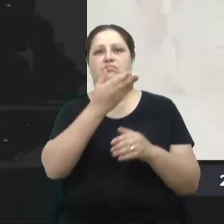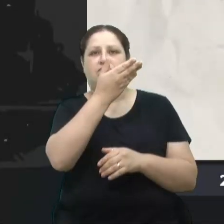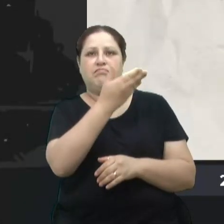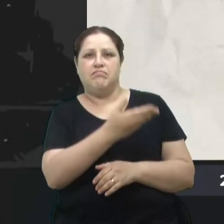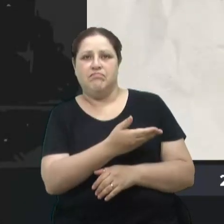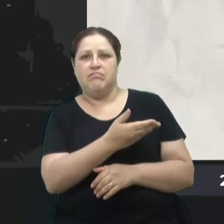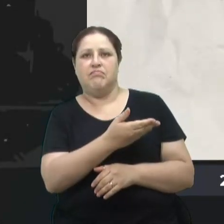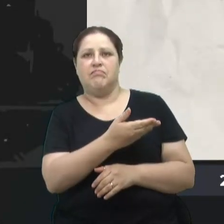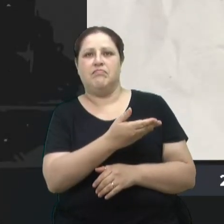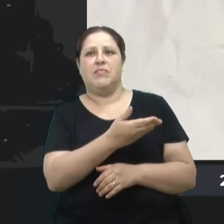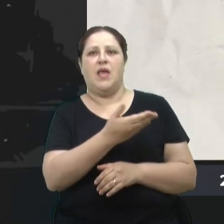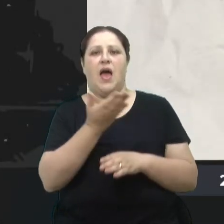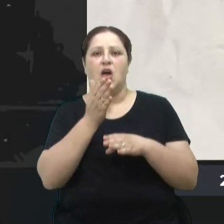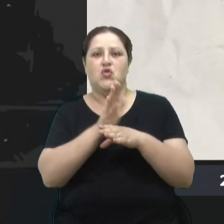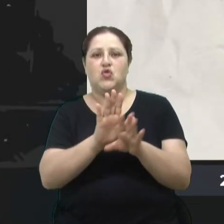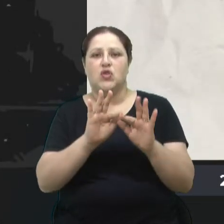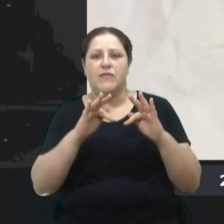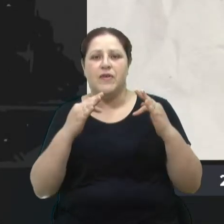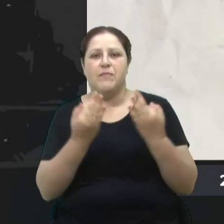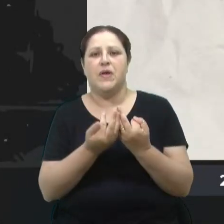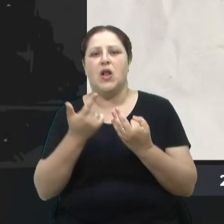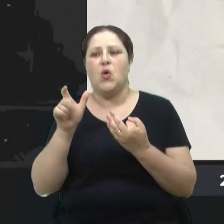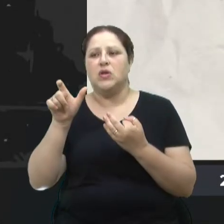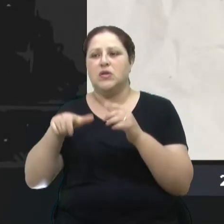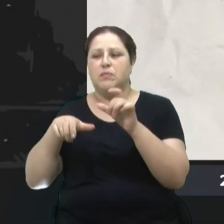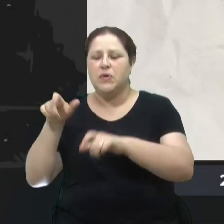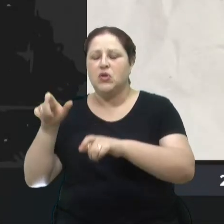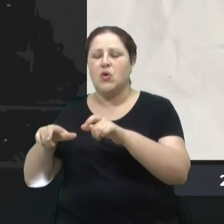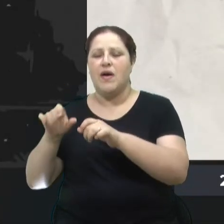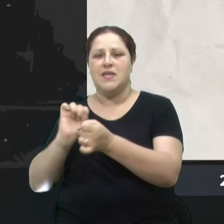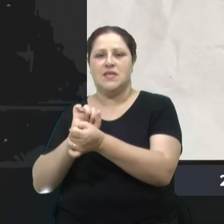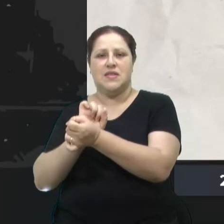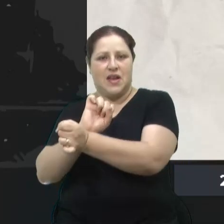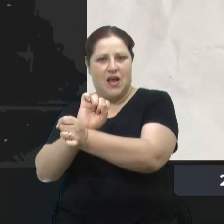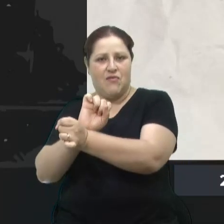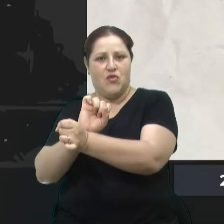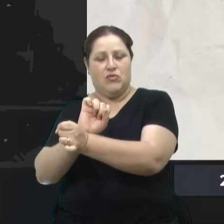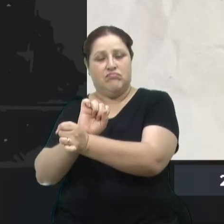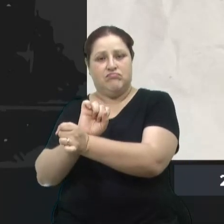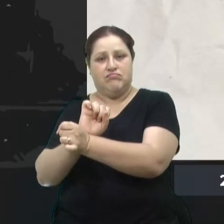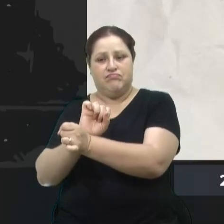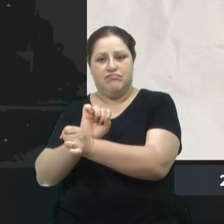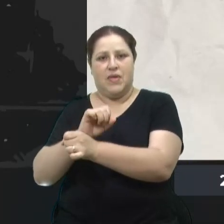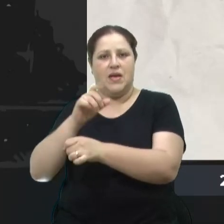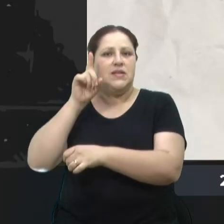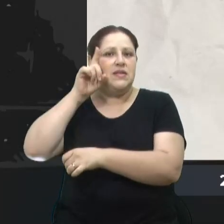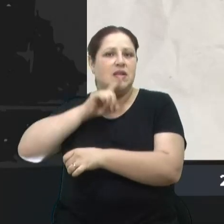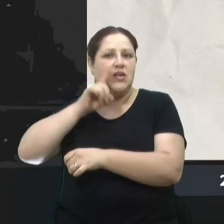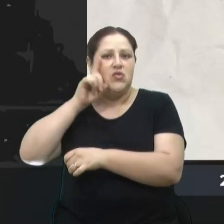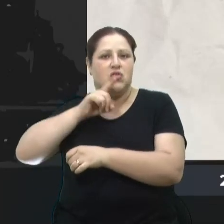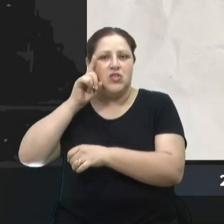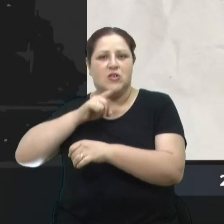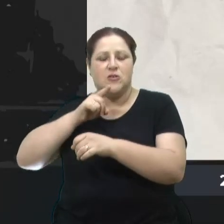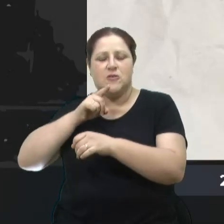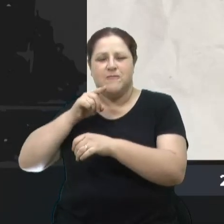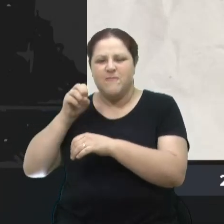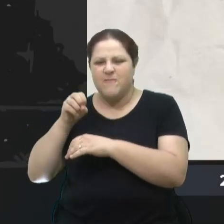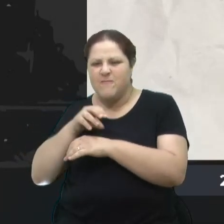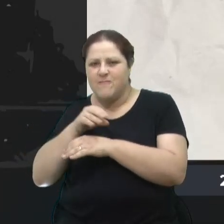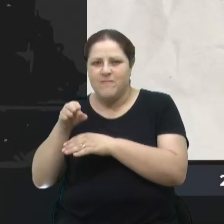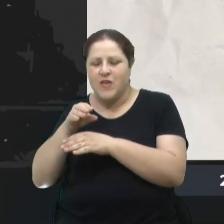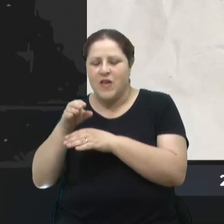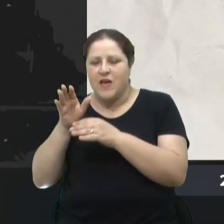a atravessar os Estados Unidos em busca de liberdade. Durante a Guerra Civil norte-americana,